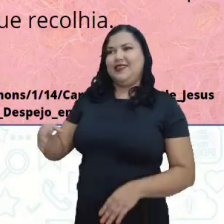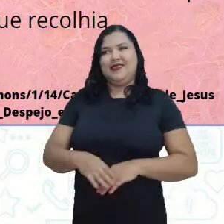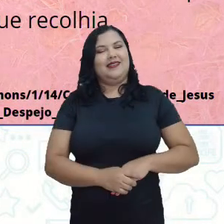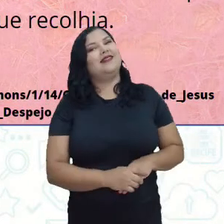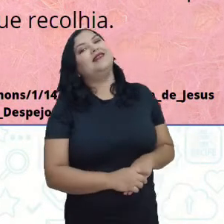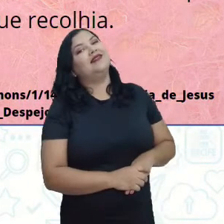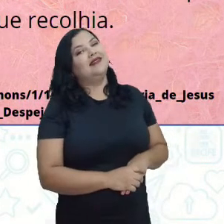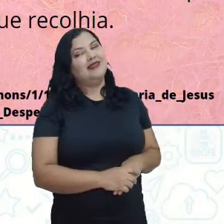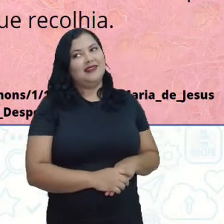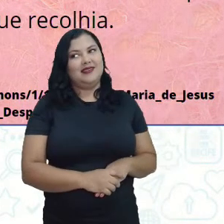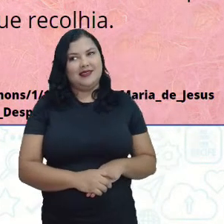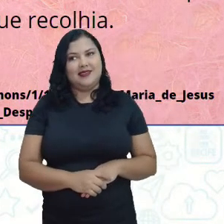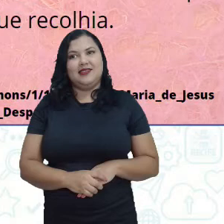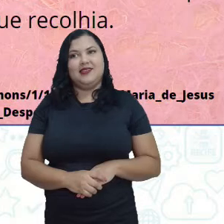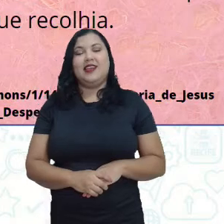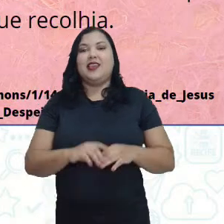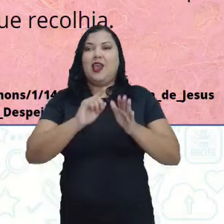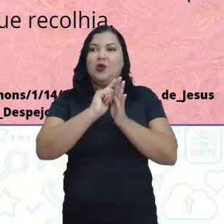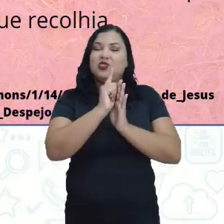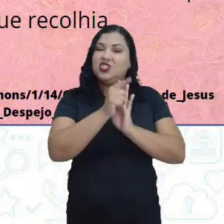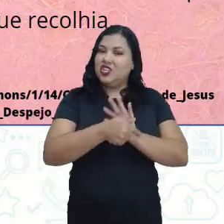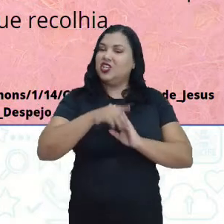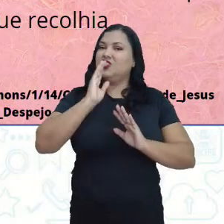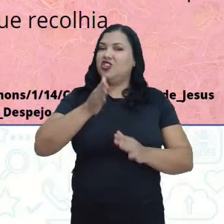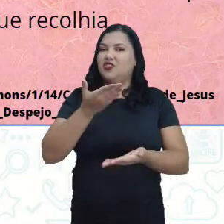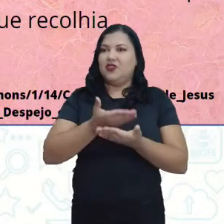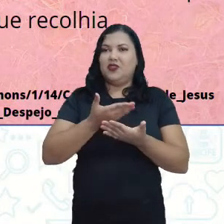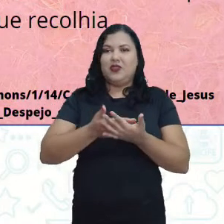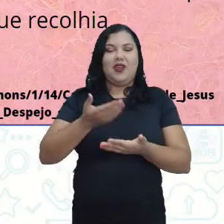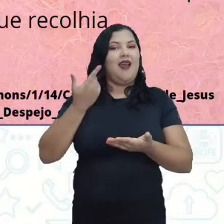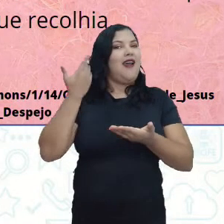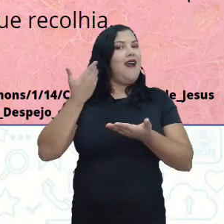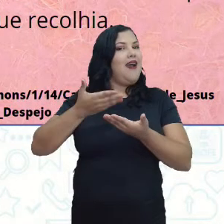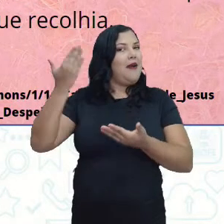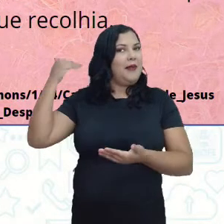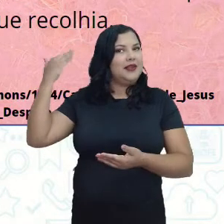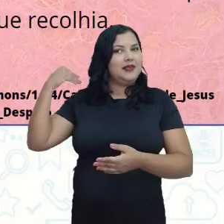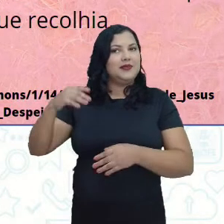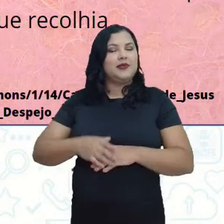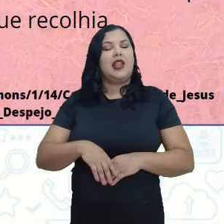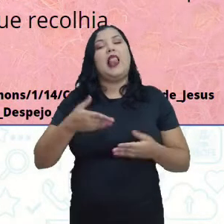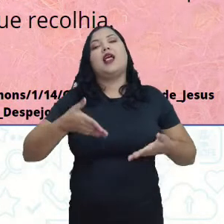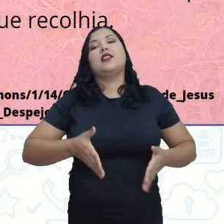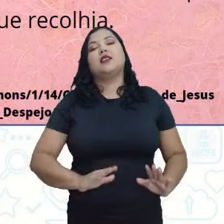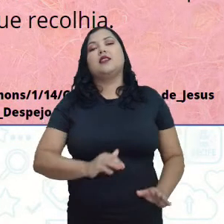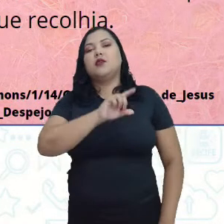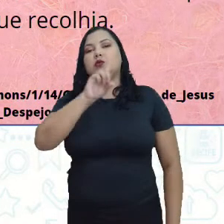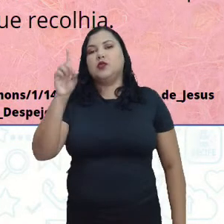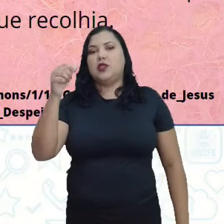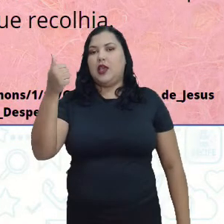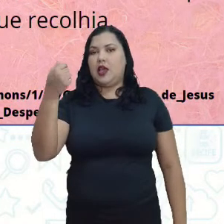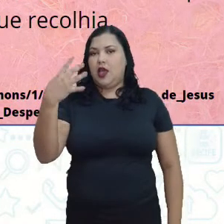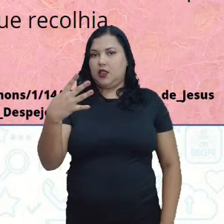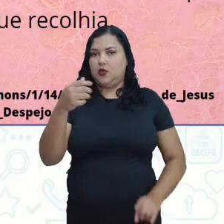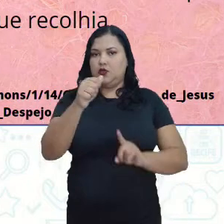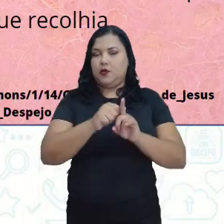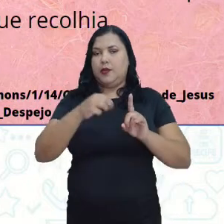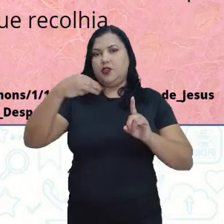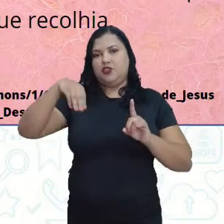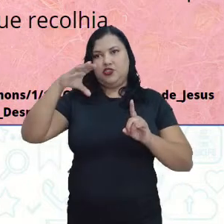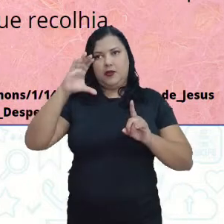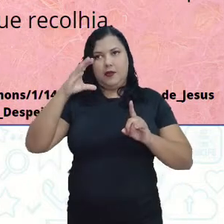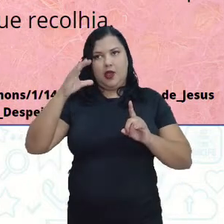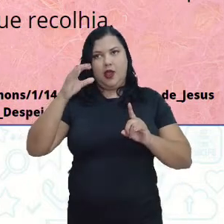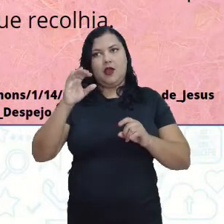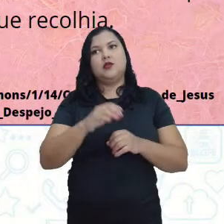Carolina Maria de Jesus. O gênero, né, que a gente viu na aula passada. Então, ó, ela nasceu em 14 de março de 1914, ou seja, uma